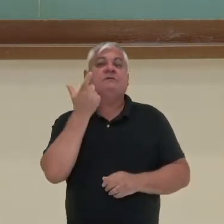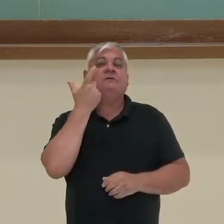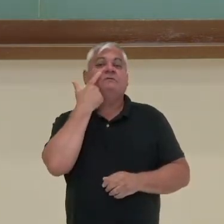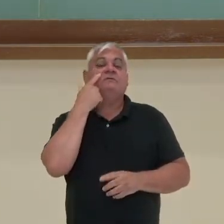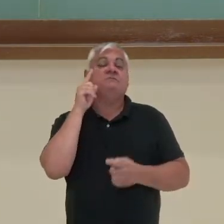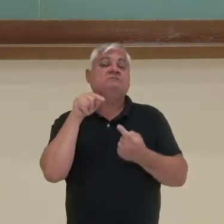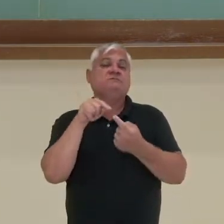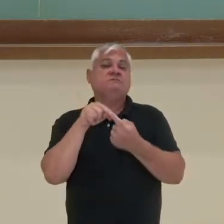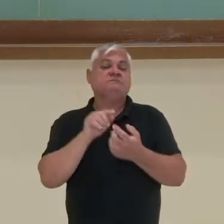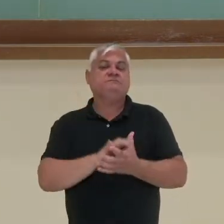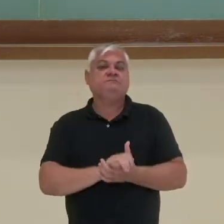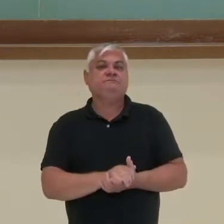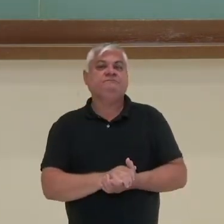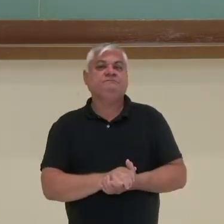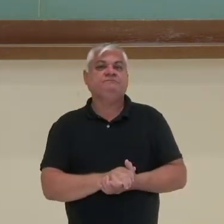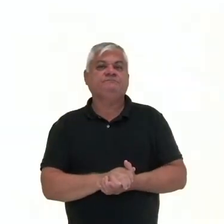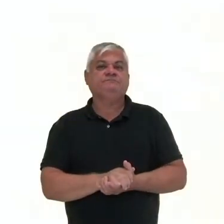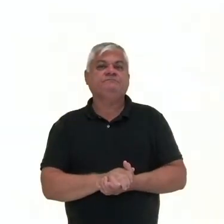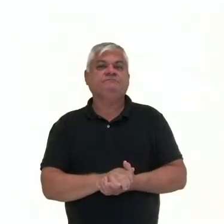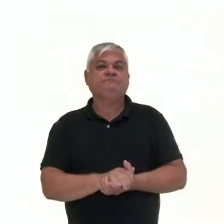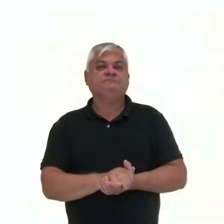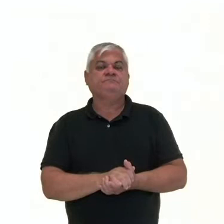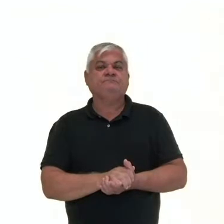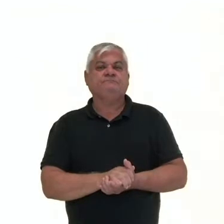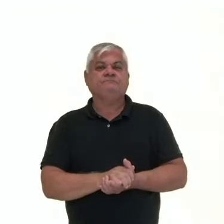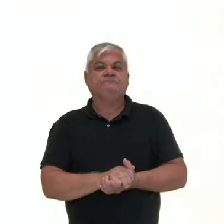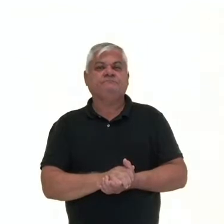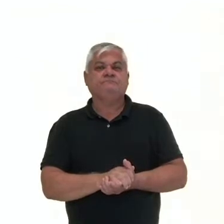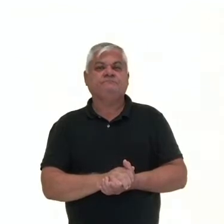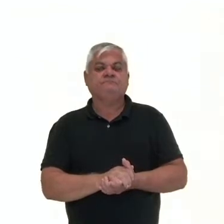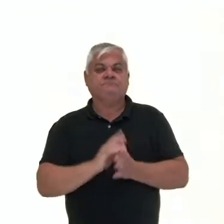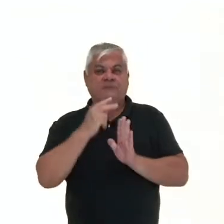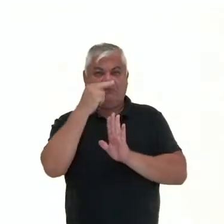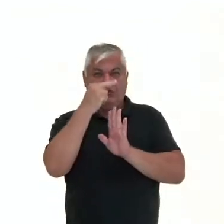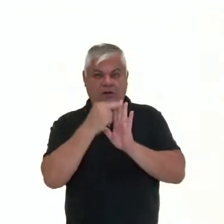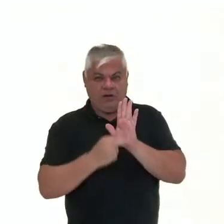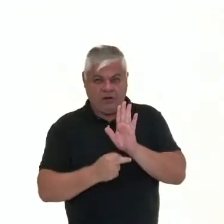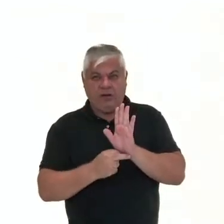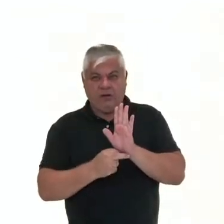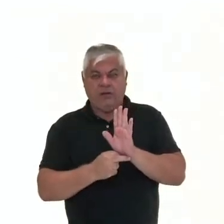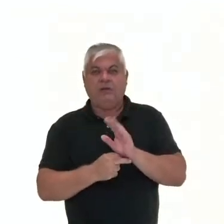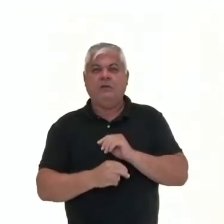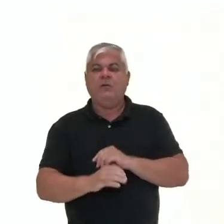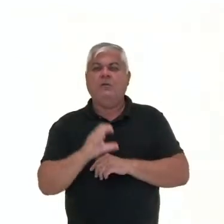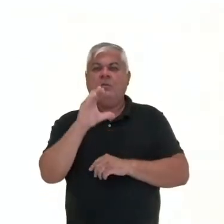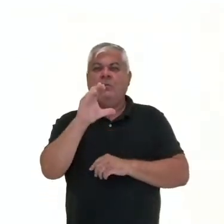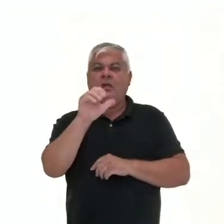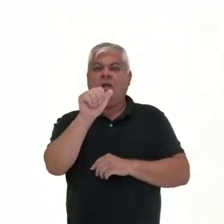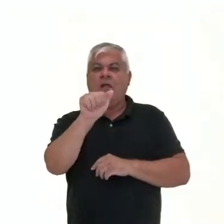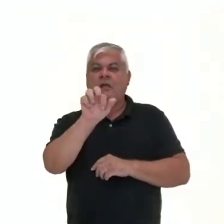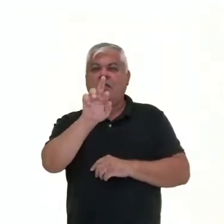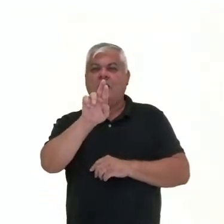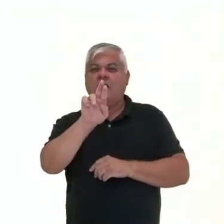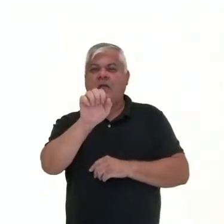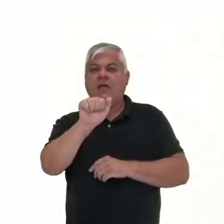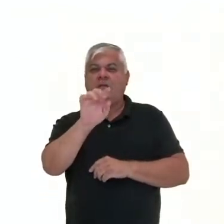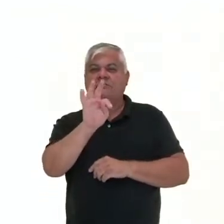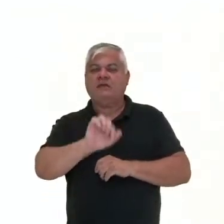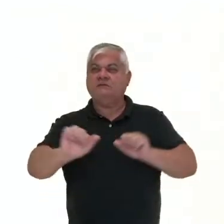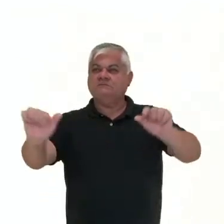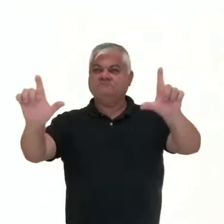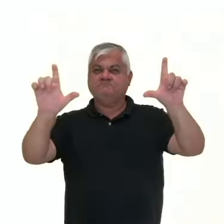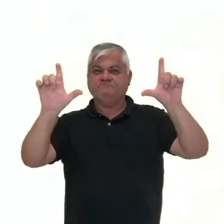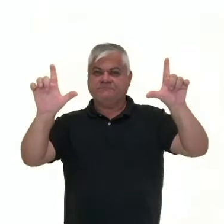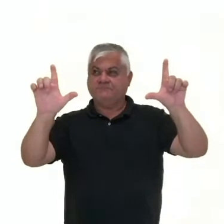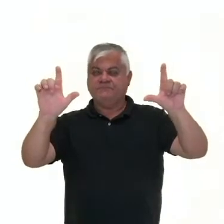nossos objetivos? Vejamos aqui. Vamos fazer a leitura de um cartaz, certo? Compreender o